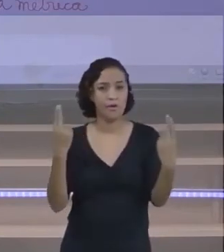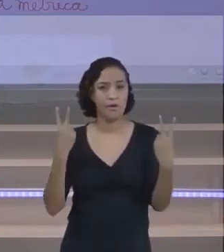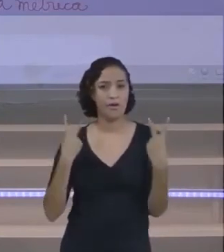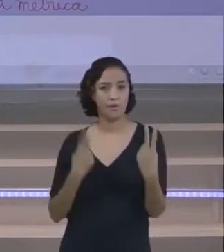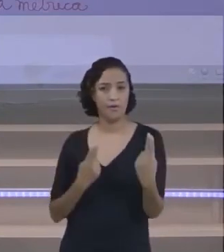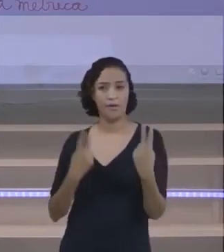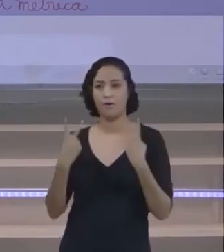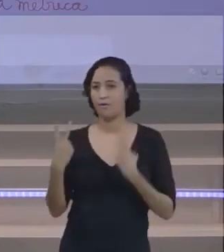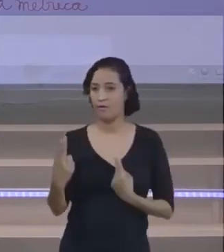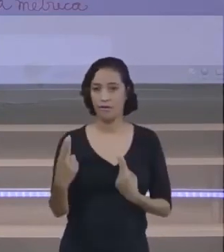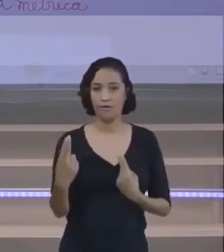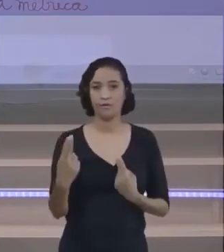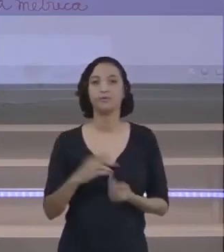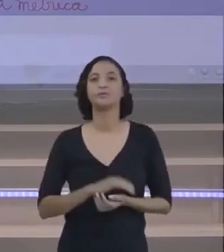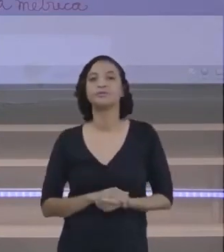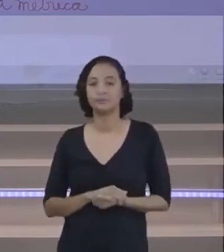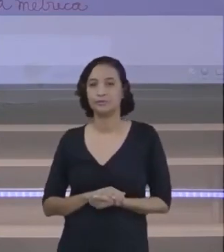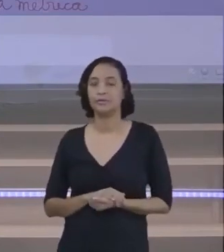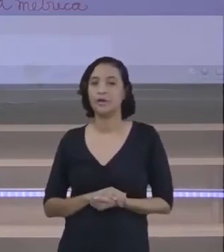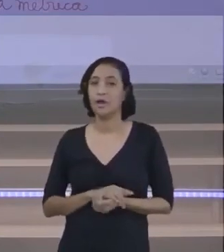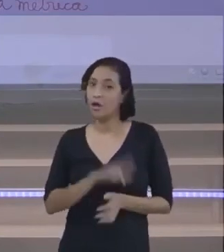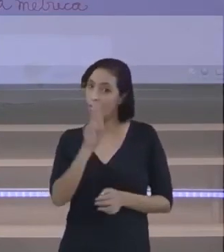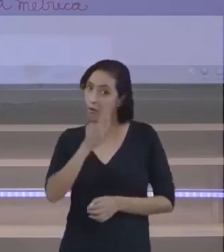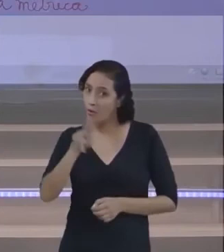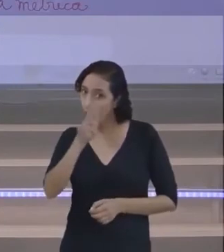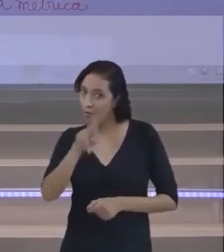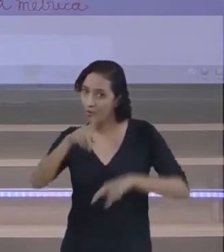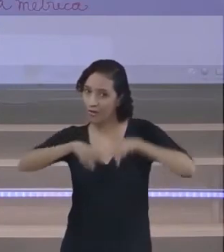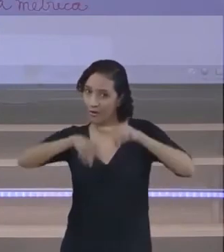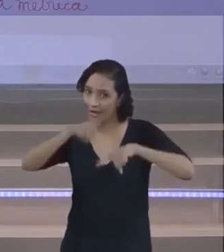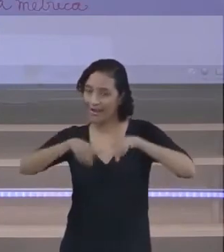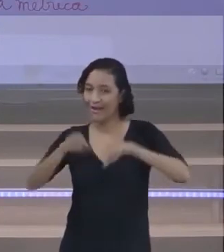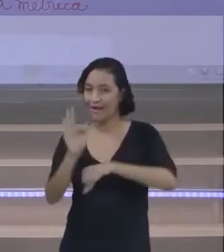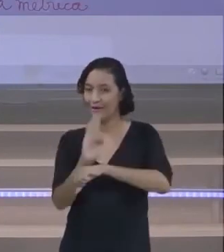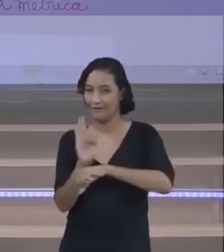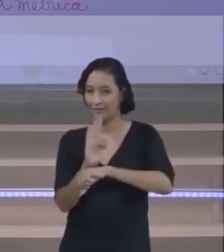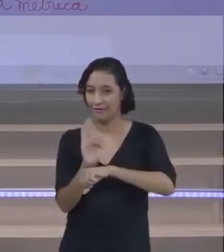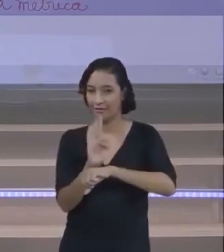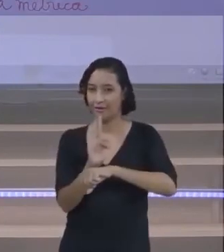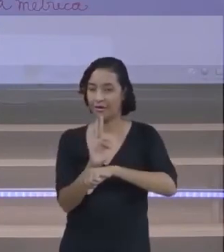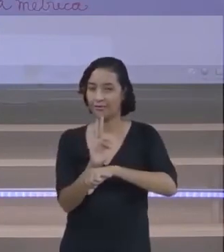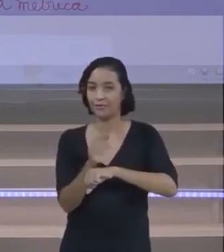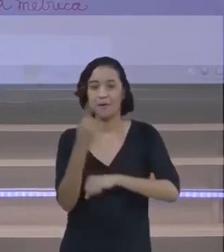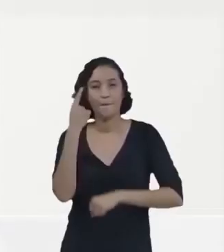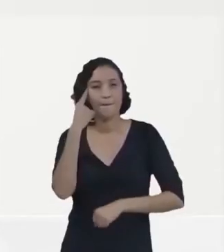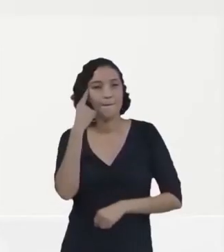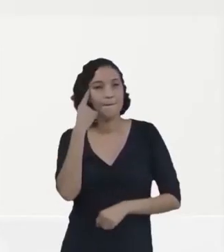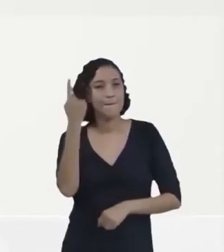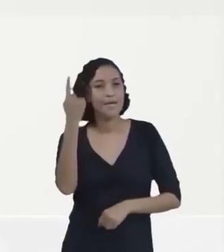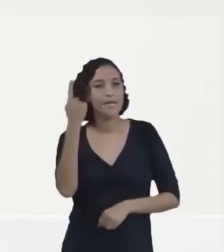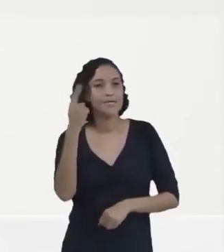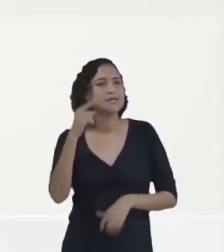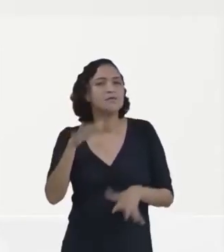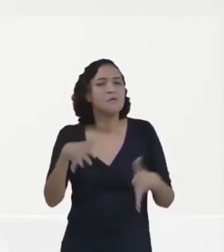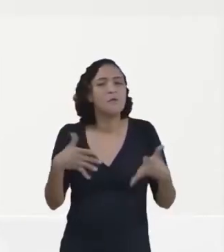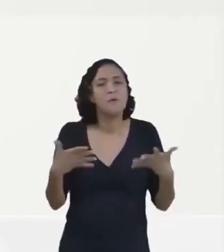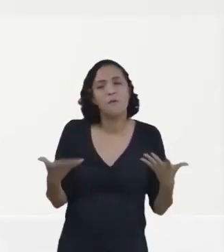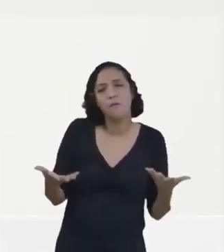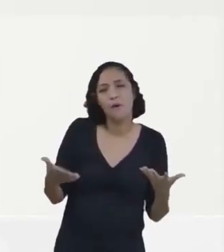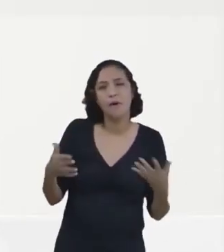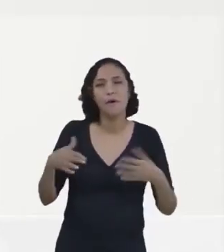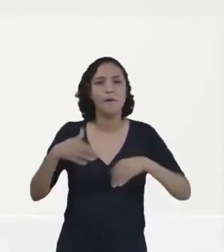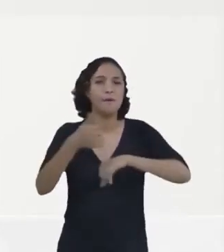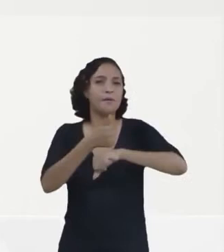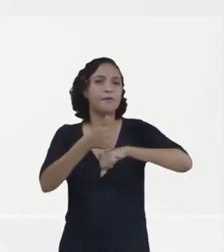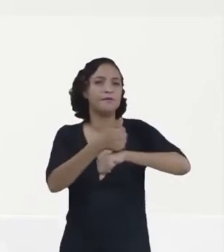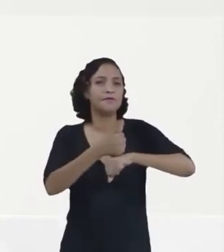esses instrumentos convencionais. Pensem comigo, vamos aqui escrever algumas profissões que